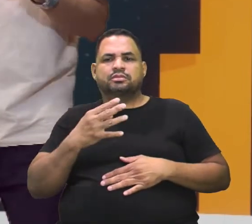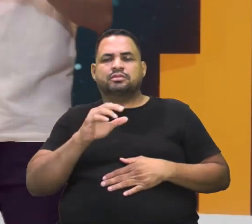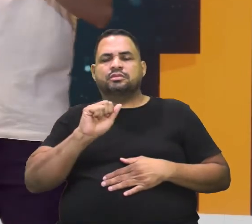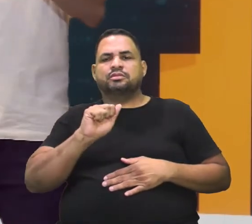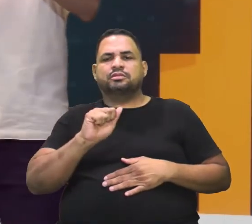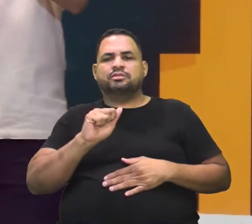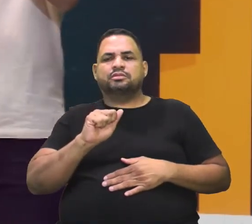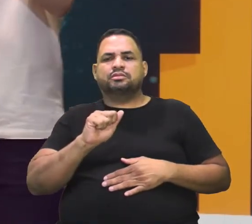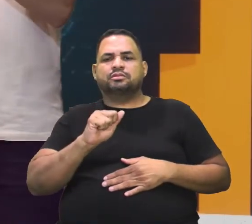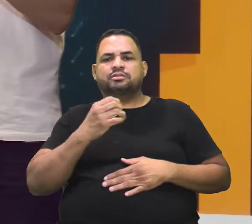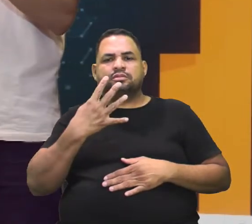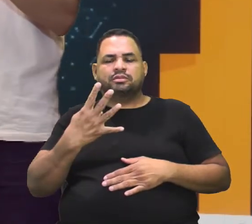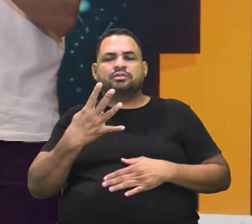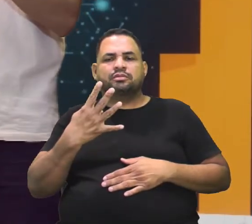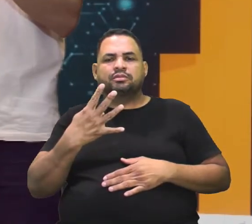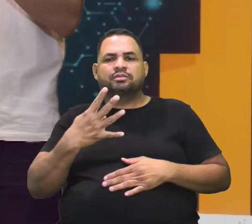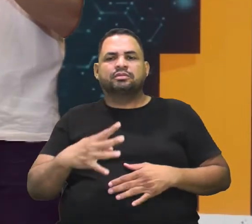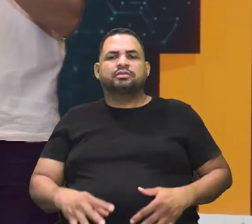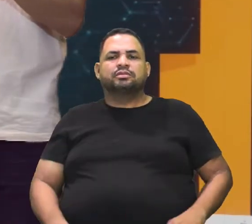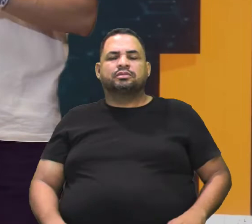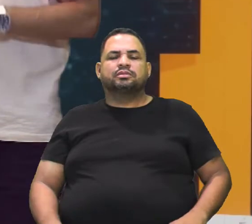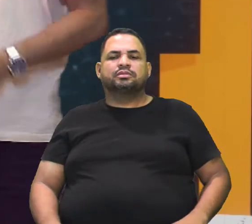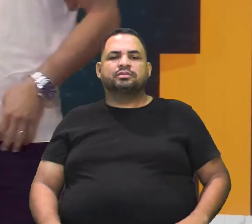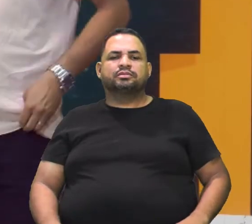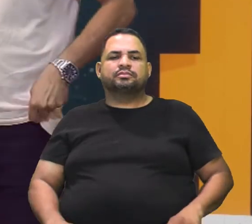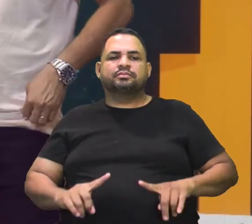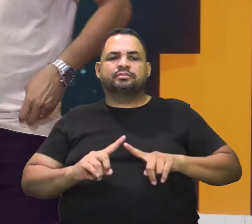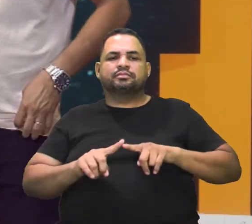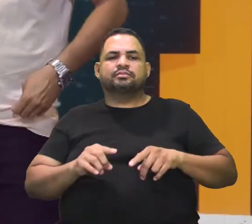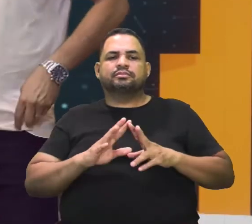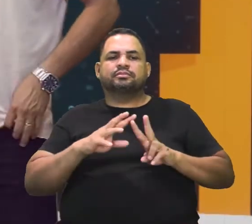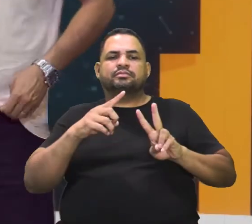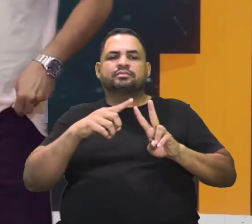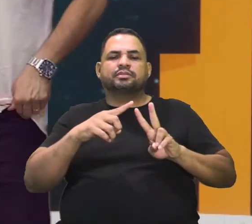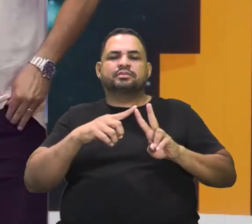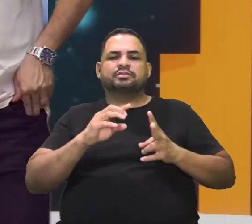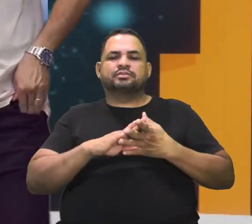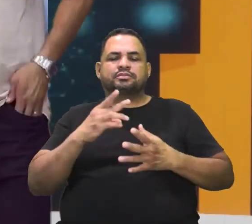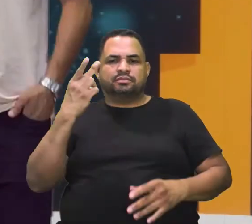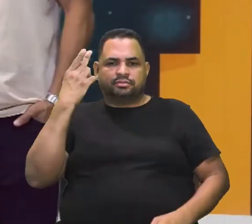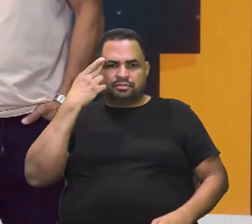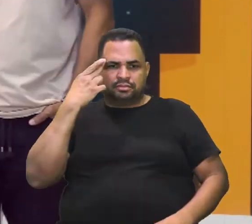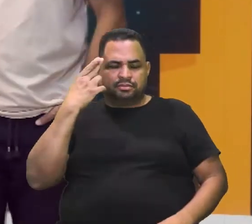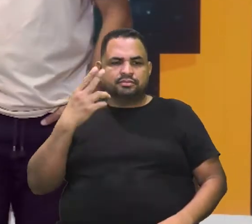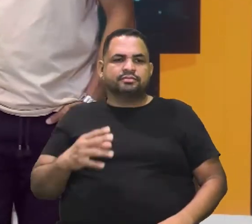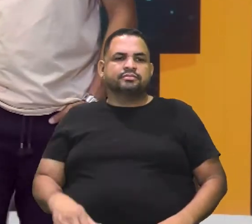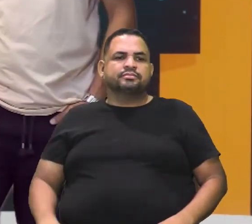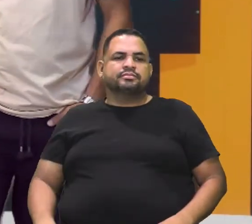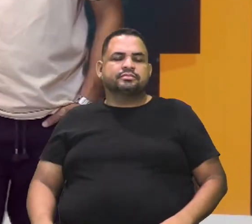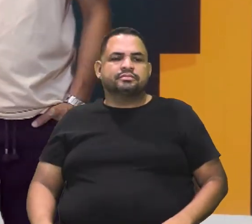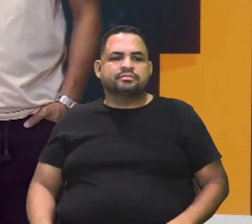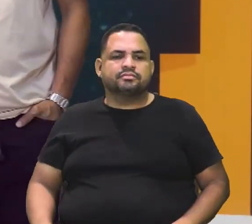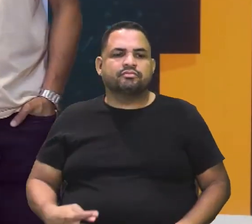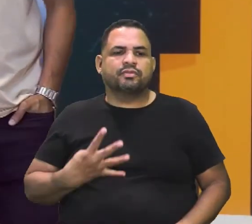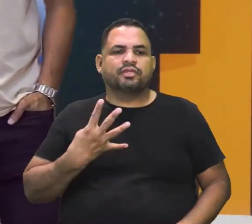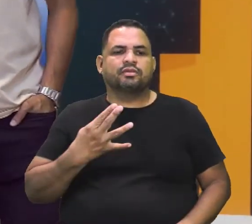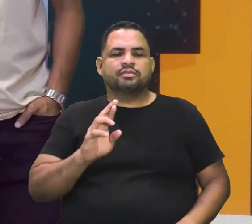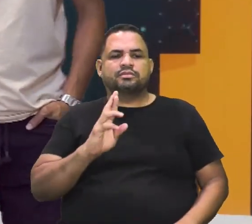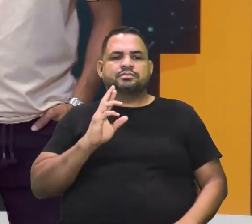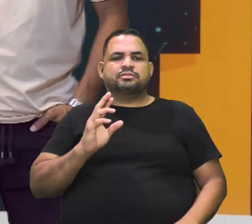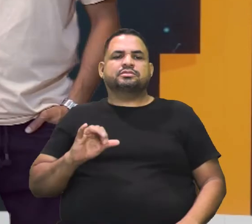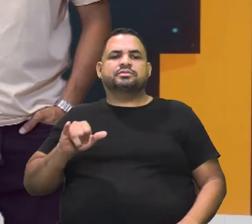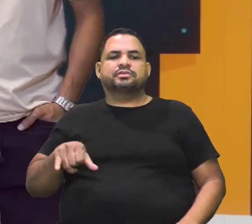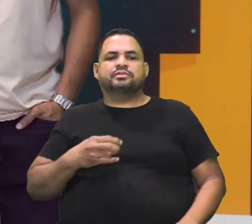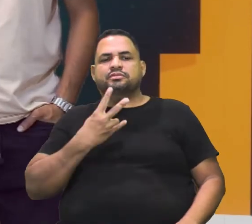letra A, vai ter 4 raízes. E aí, mas está falando das raízes naturais. Então, aí são, às vezes, de 4 respostas, você